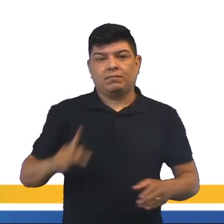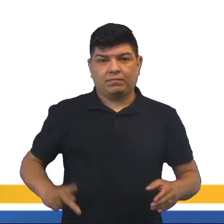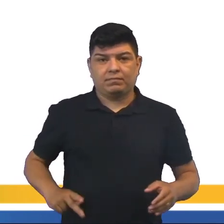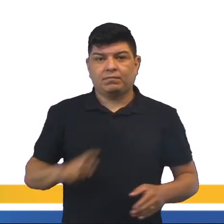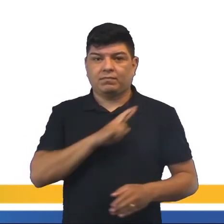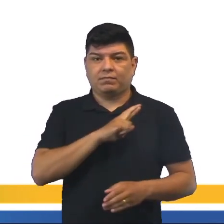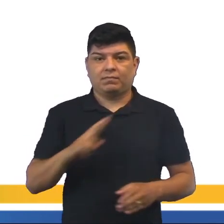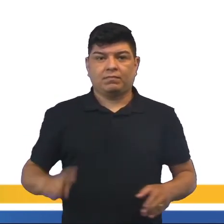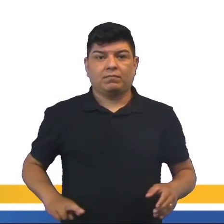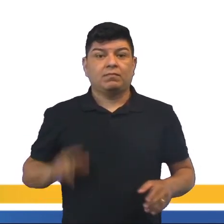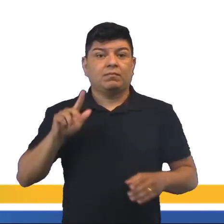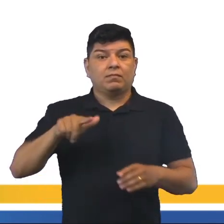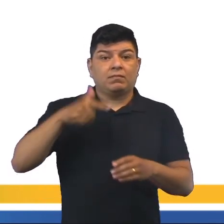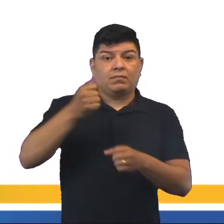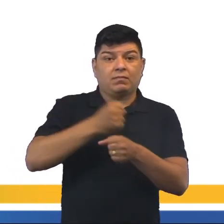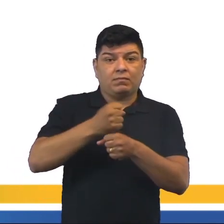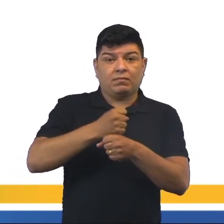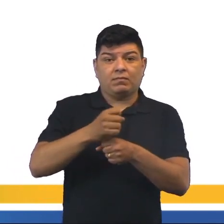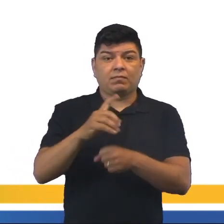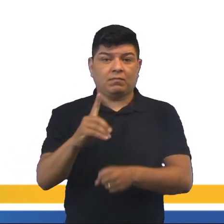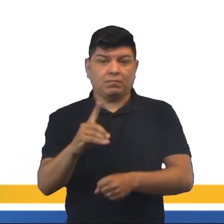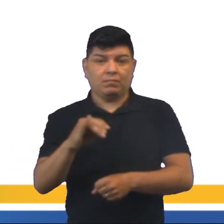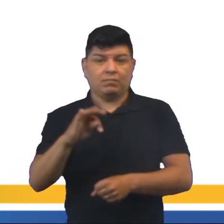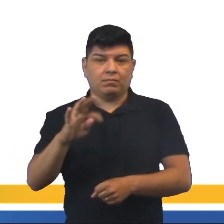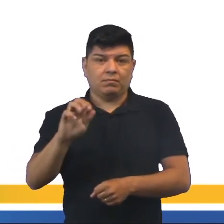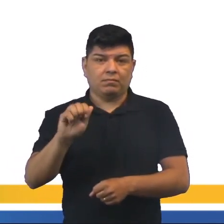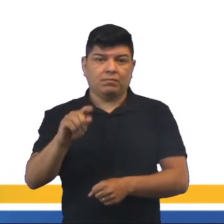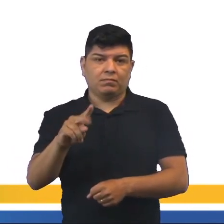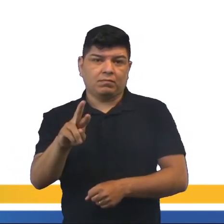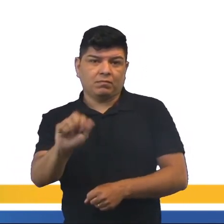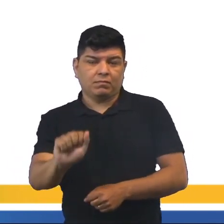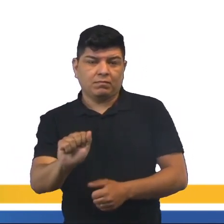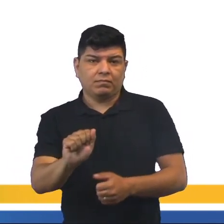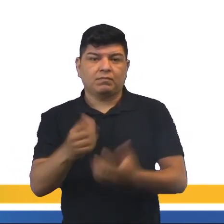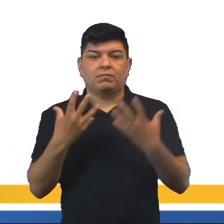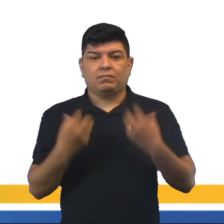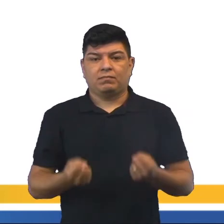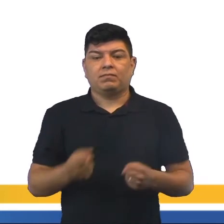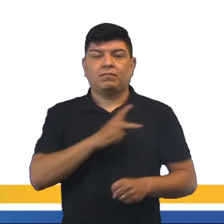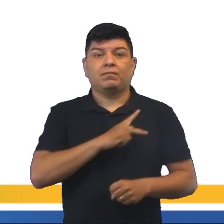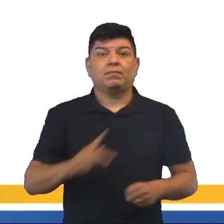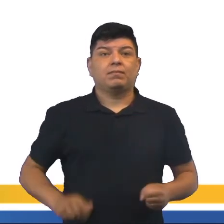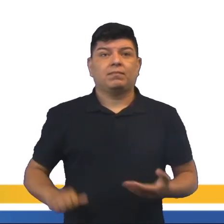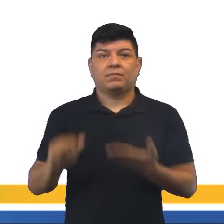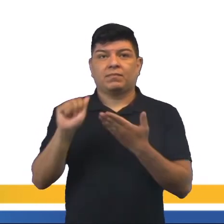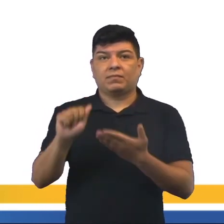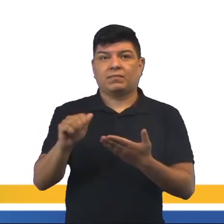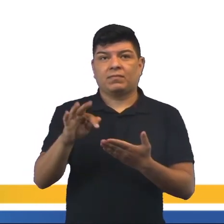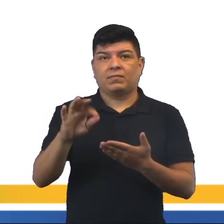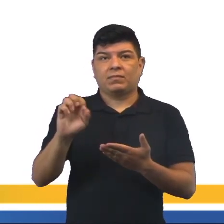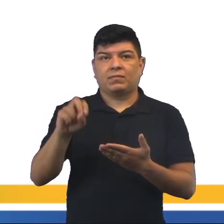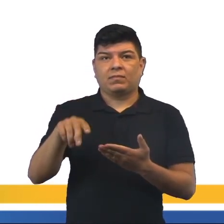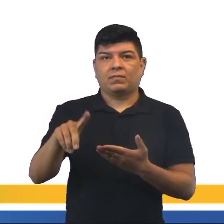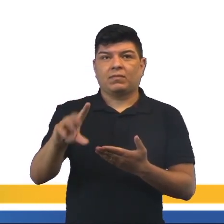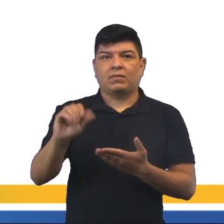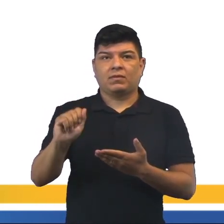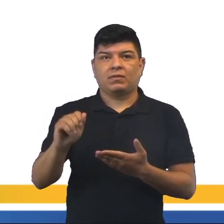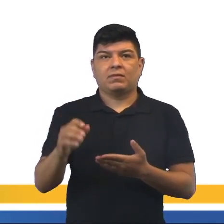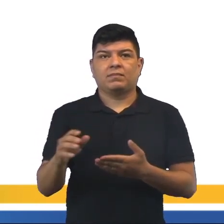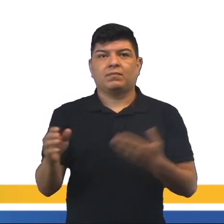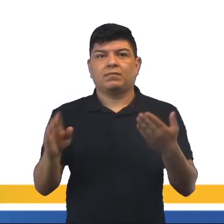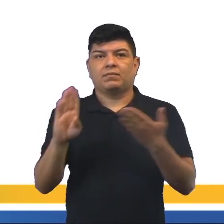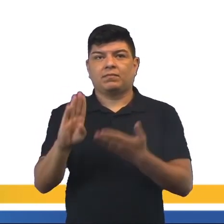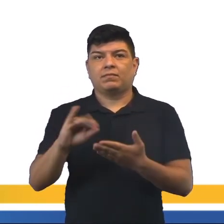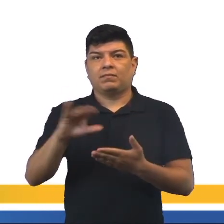República, após os anos de ditadura militar, sendo eleito presidente. Letra A, Fernando Collor de Mello; letra